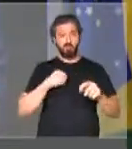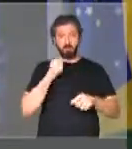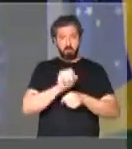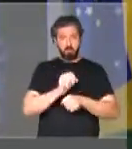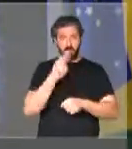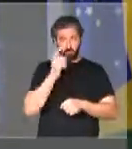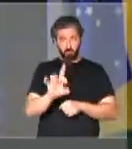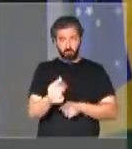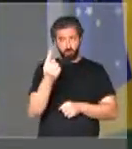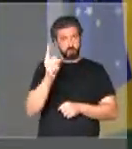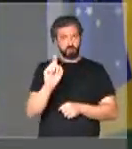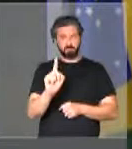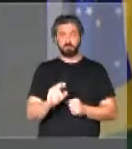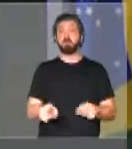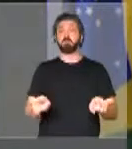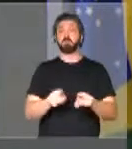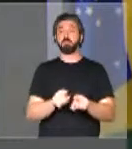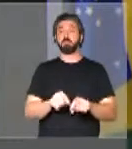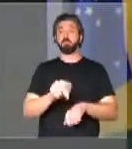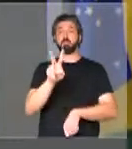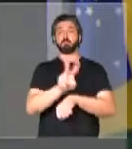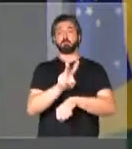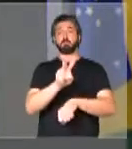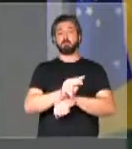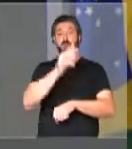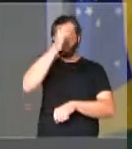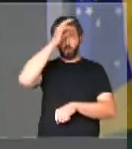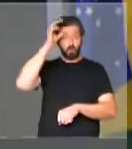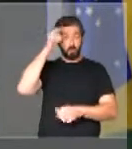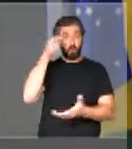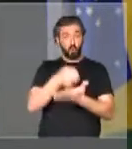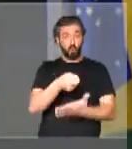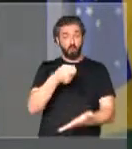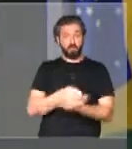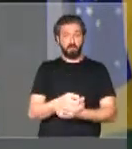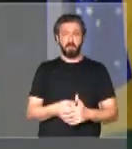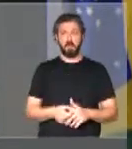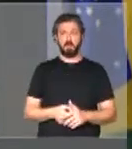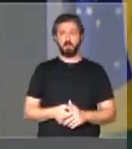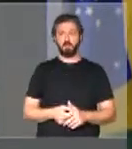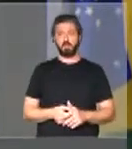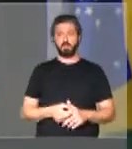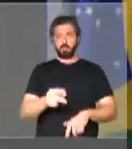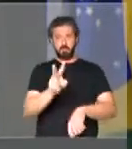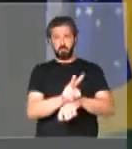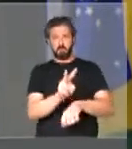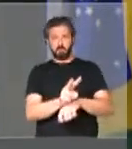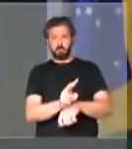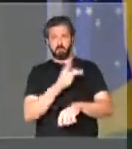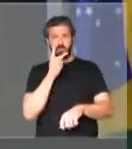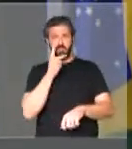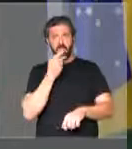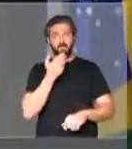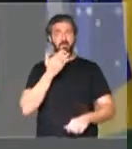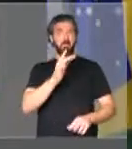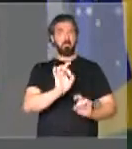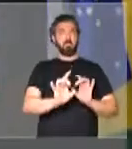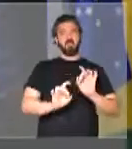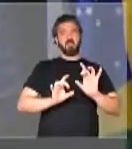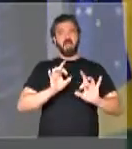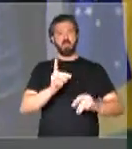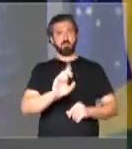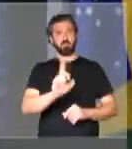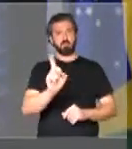aí. Tem também a proteção do consumidor, usuário. Quando falo proteção, eu não digo